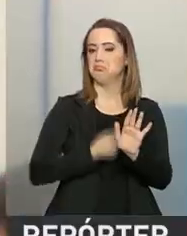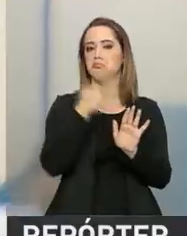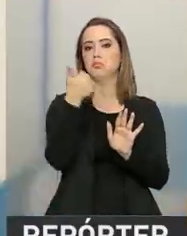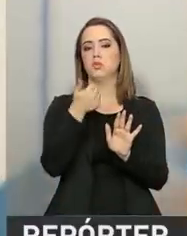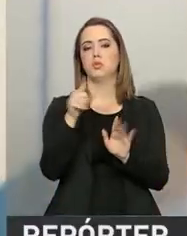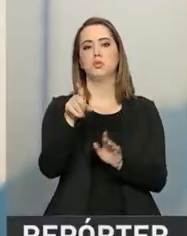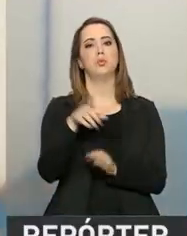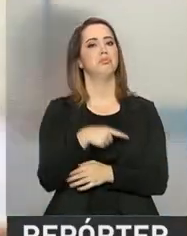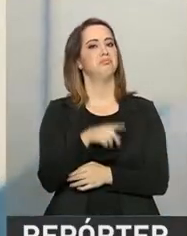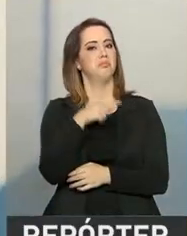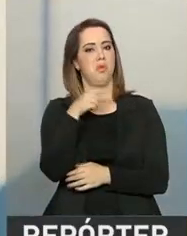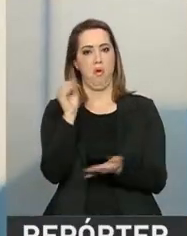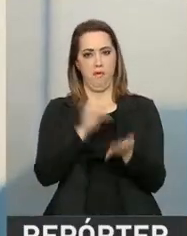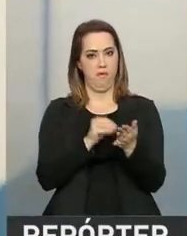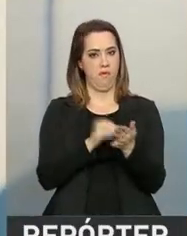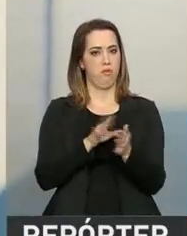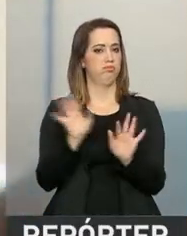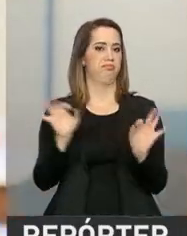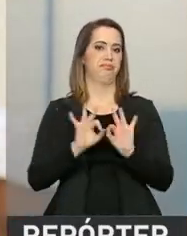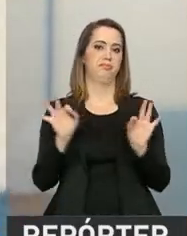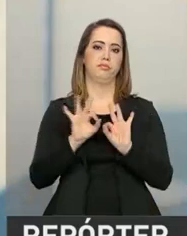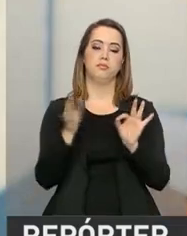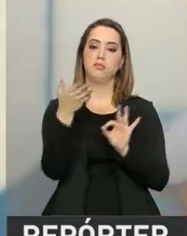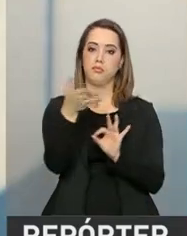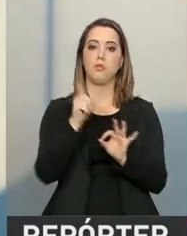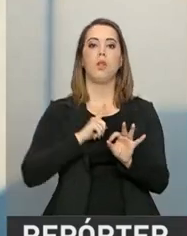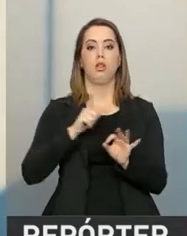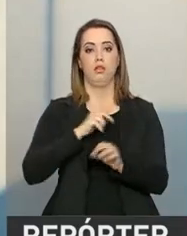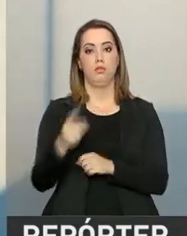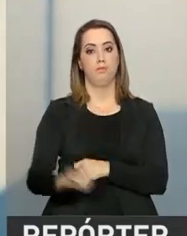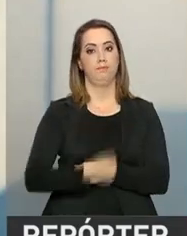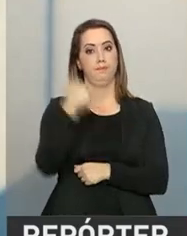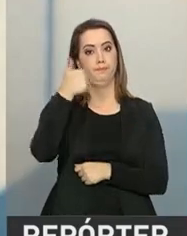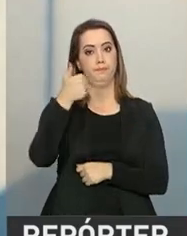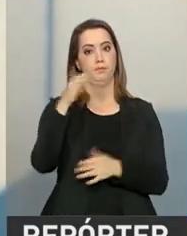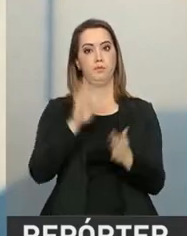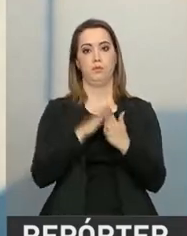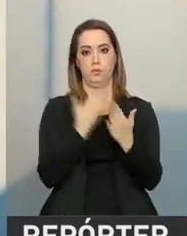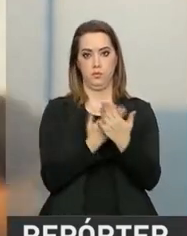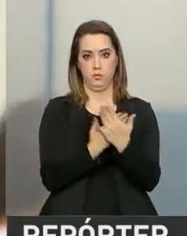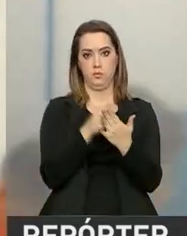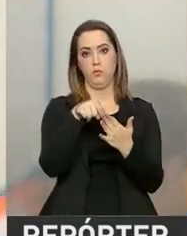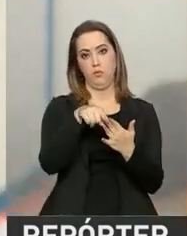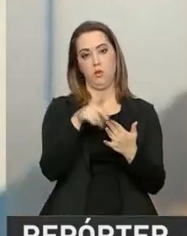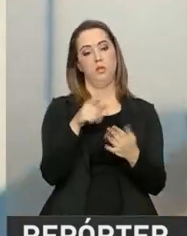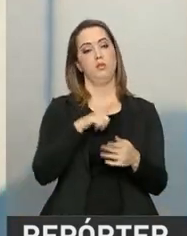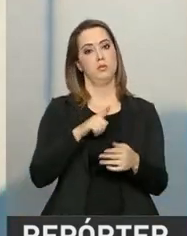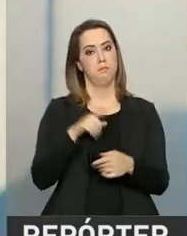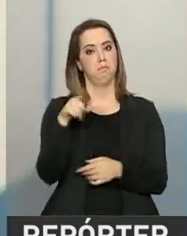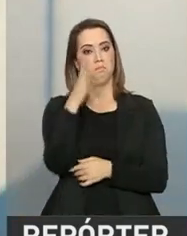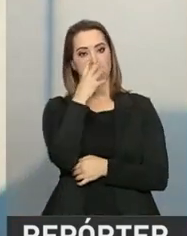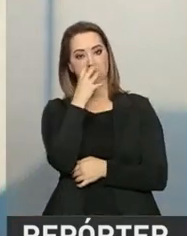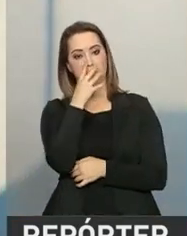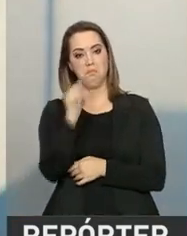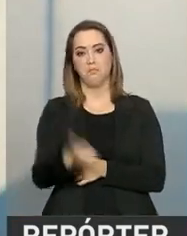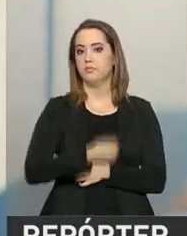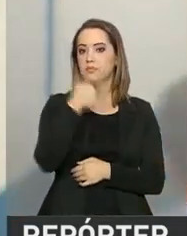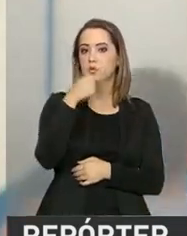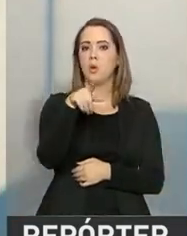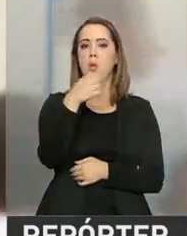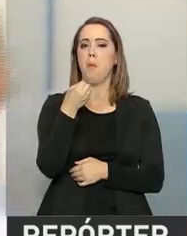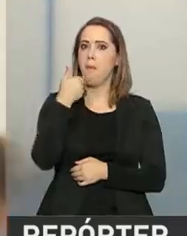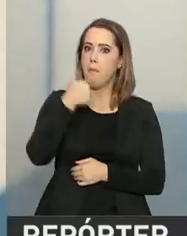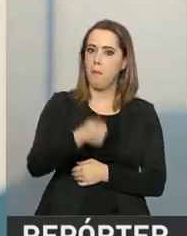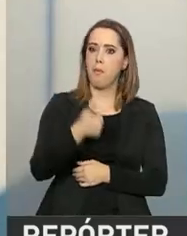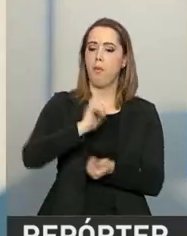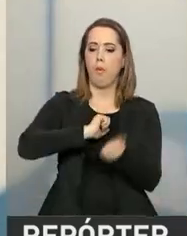disciplinado. Nunca mais ele faltou. Ele não faltou, tem melhorado os rendimentos e, por incrível que pareça, né, o melhor ainda, né, ele é muito